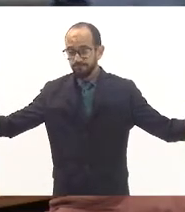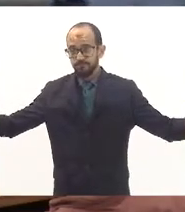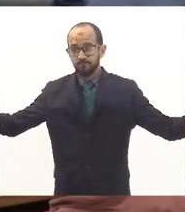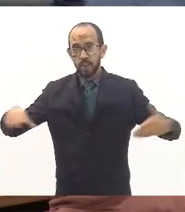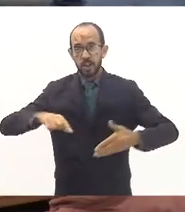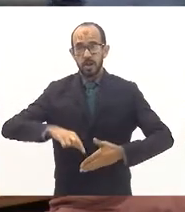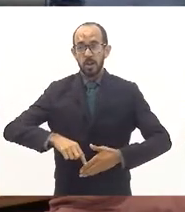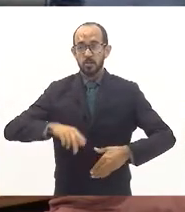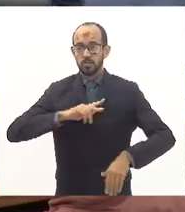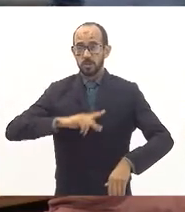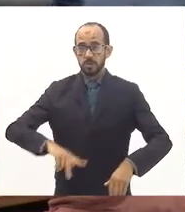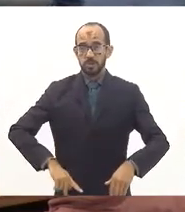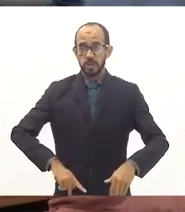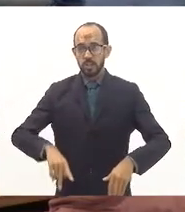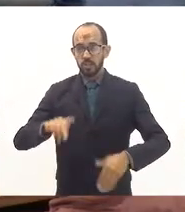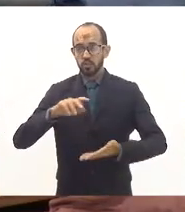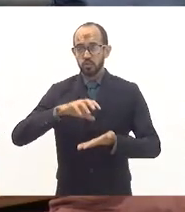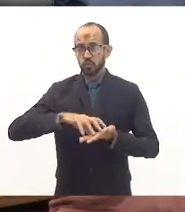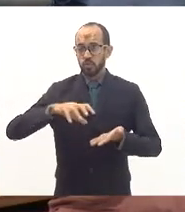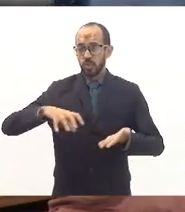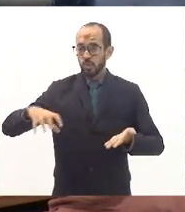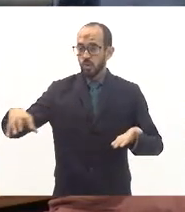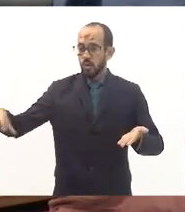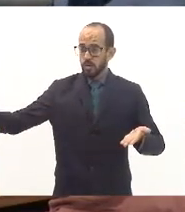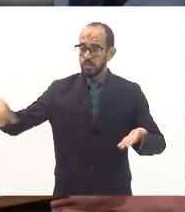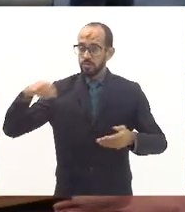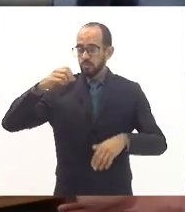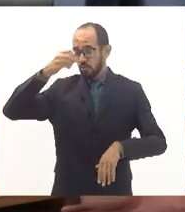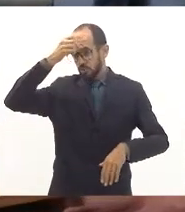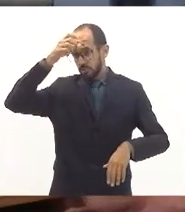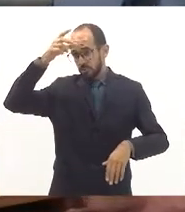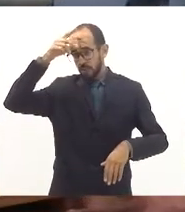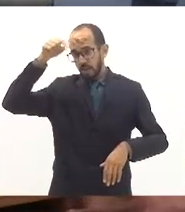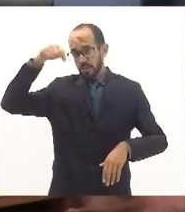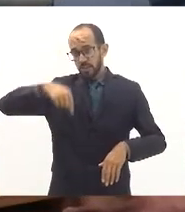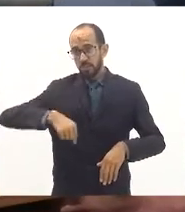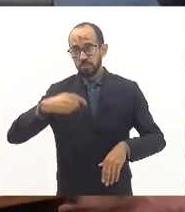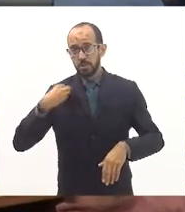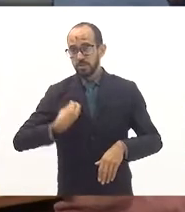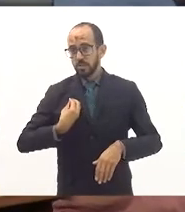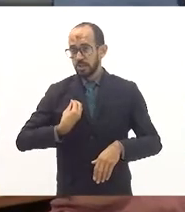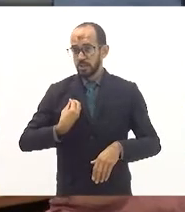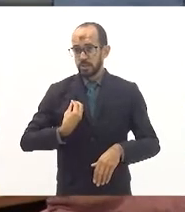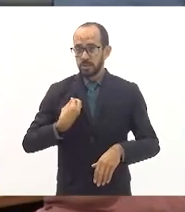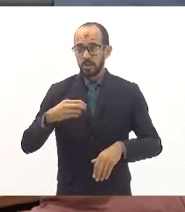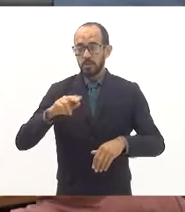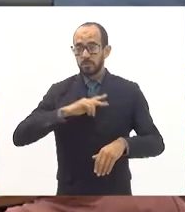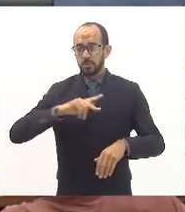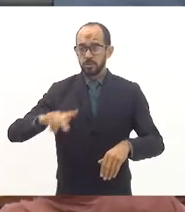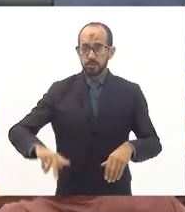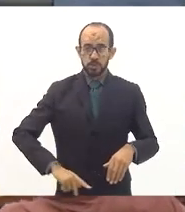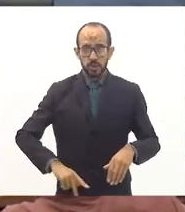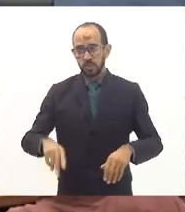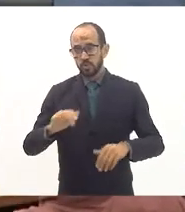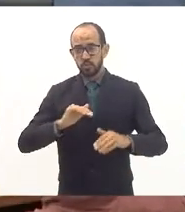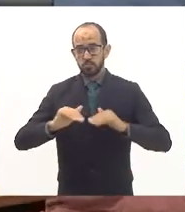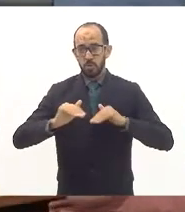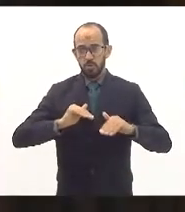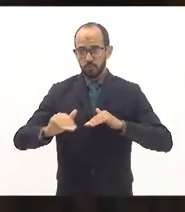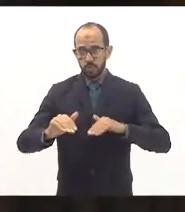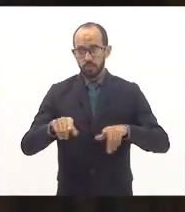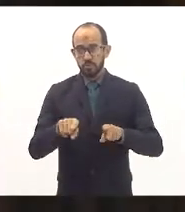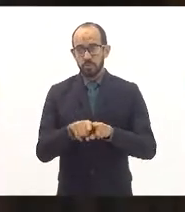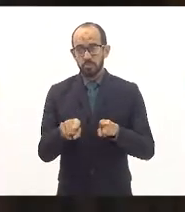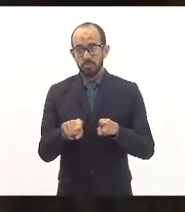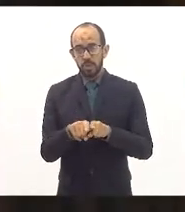dos diretórios municipais aqui presentes, às presidências dos movimentos, a gente vai ao longo do